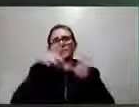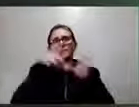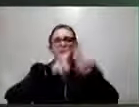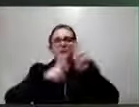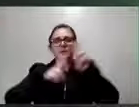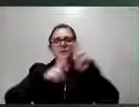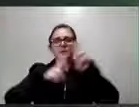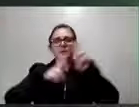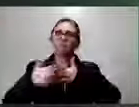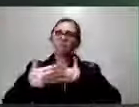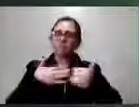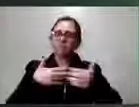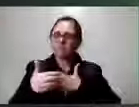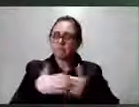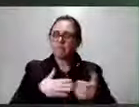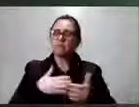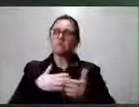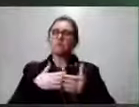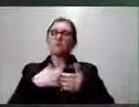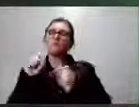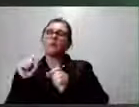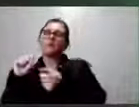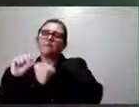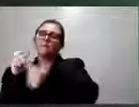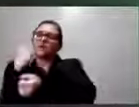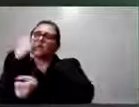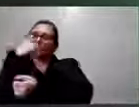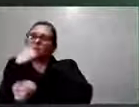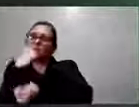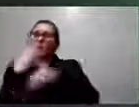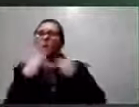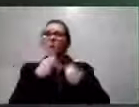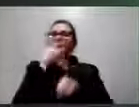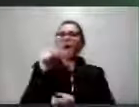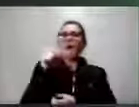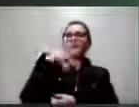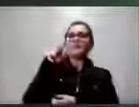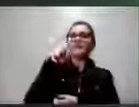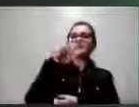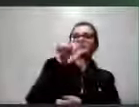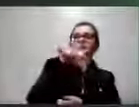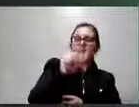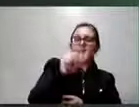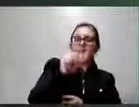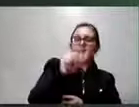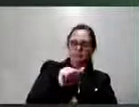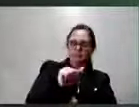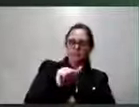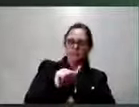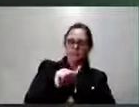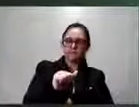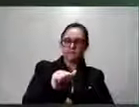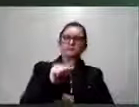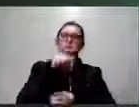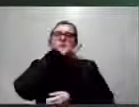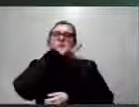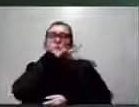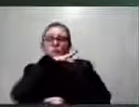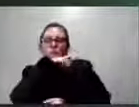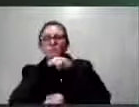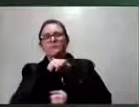tanto com o procedimento como com anestesia. Isso vai de incômodos leves até ruídos